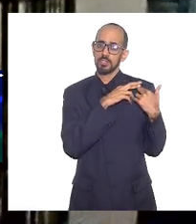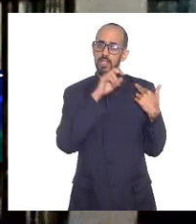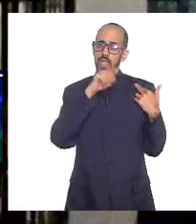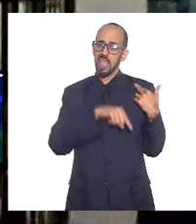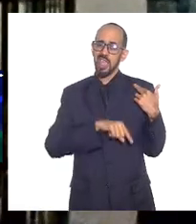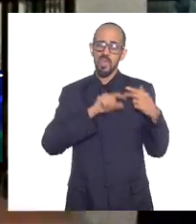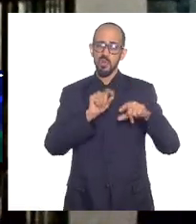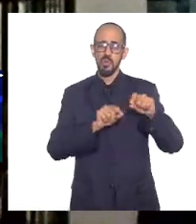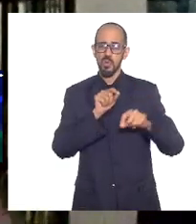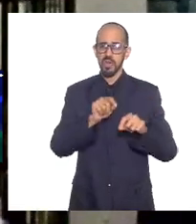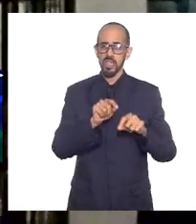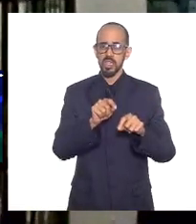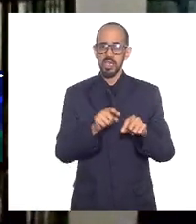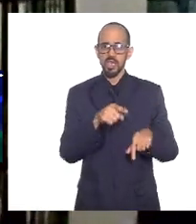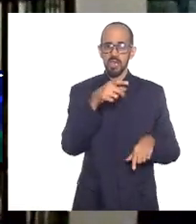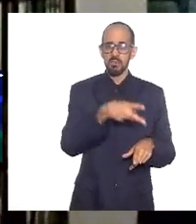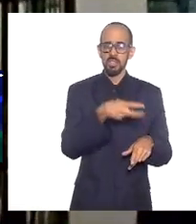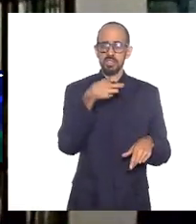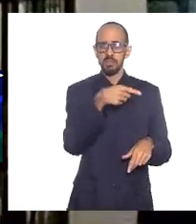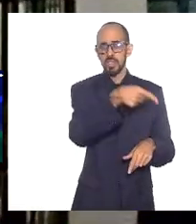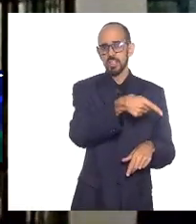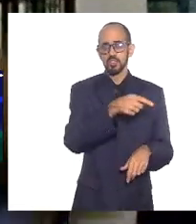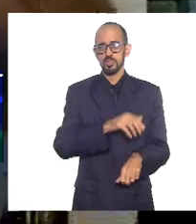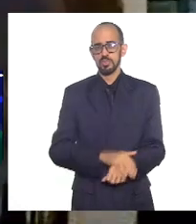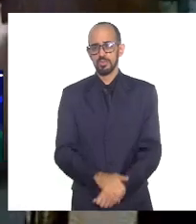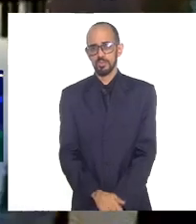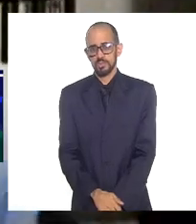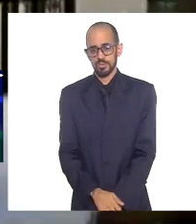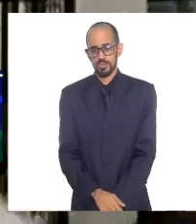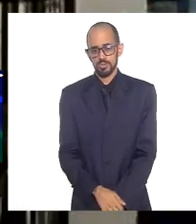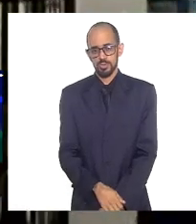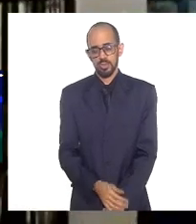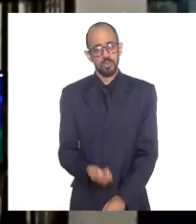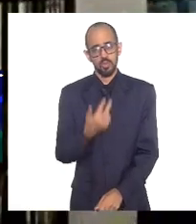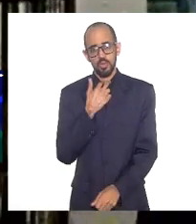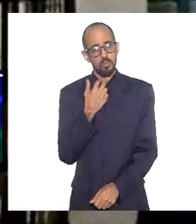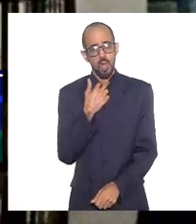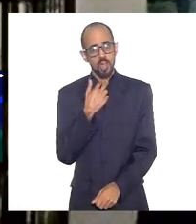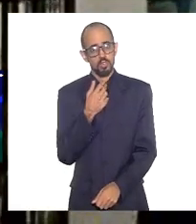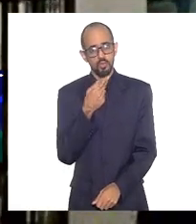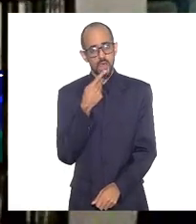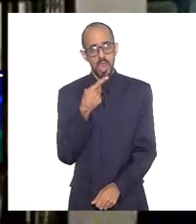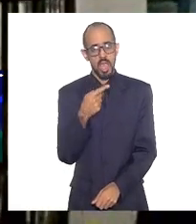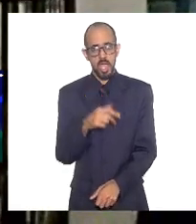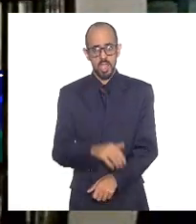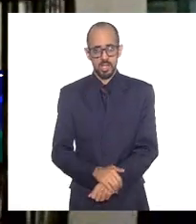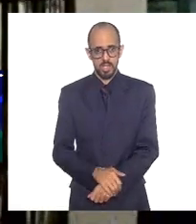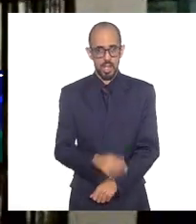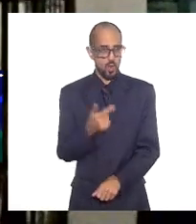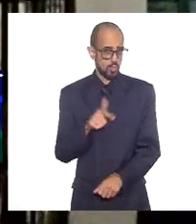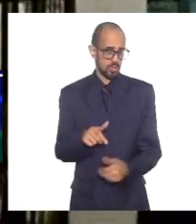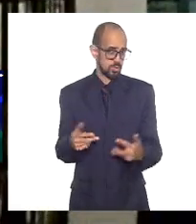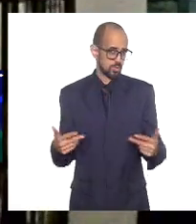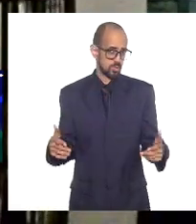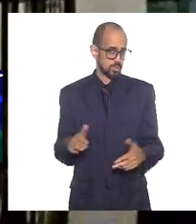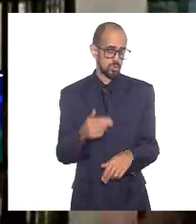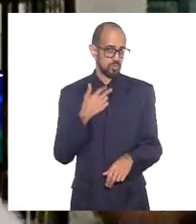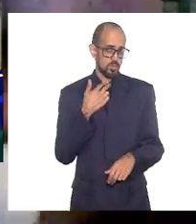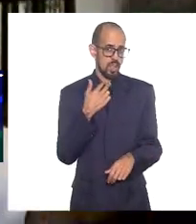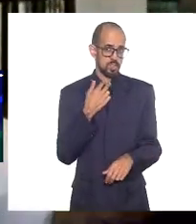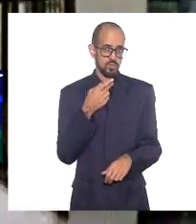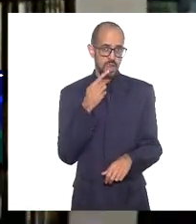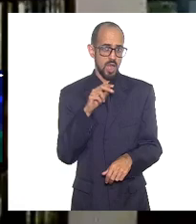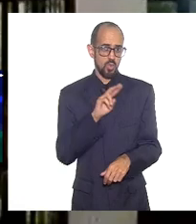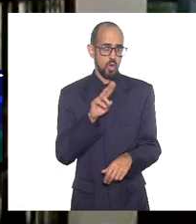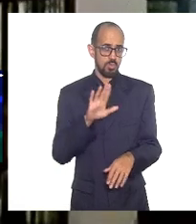porque a outra parte, eu não gosto nem de me referir a ela, e não vou citar nome nem nada, mas acha que